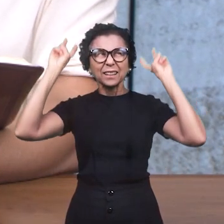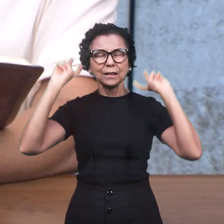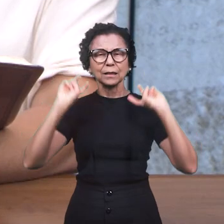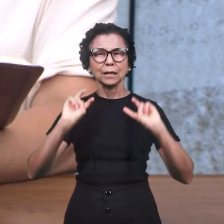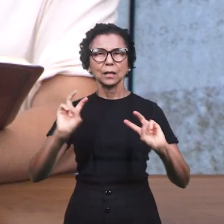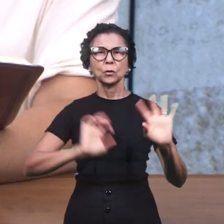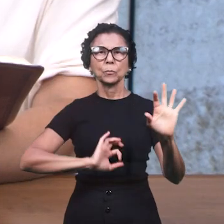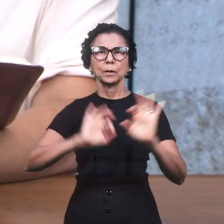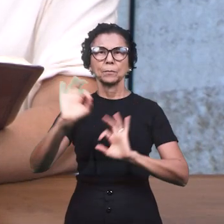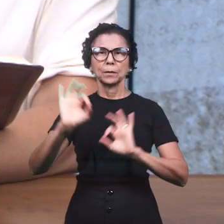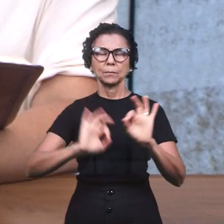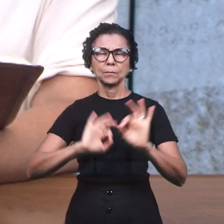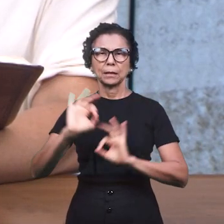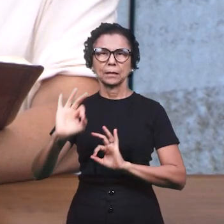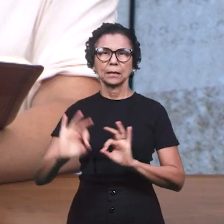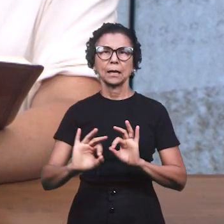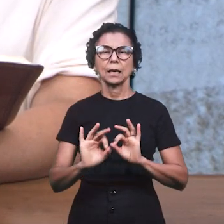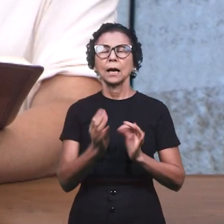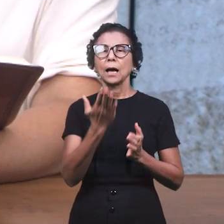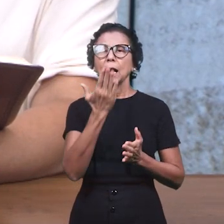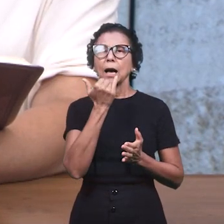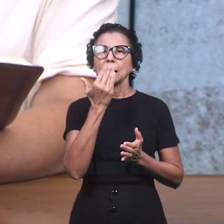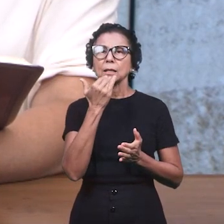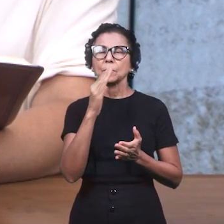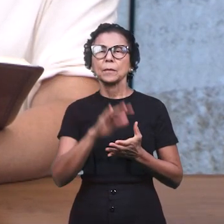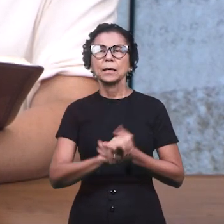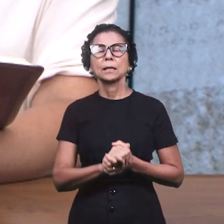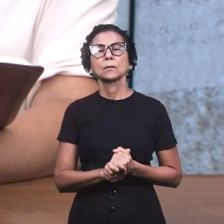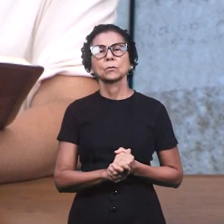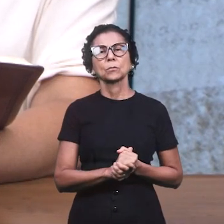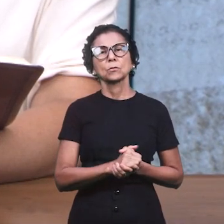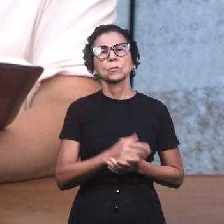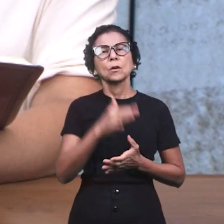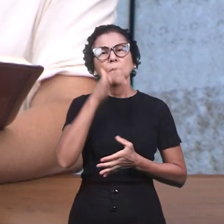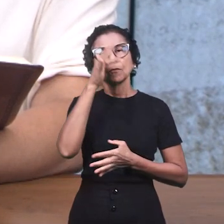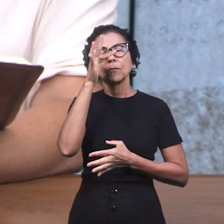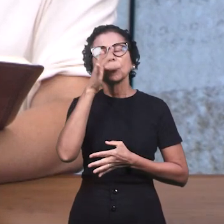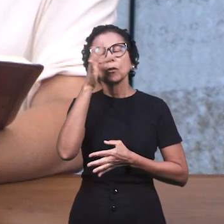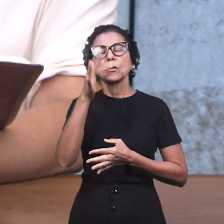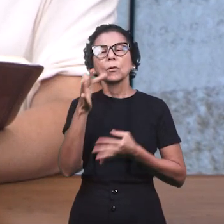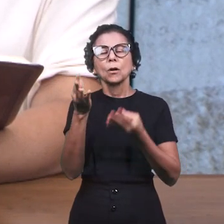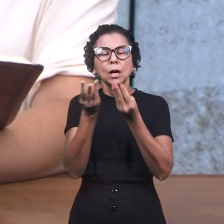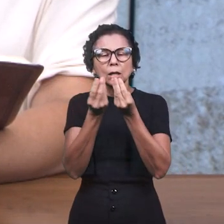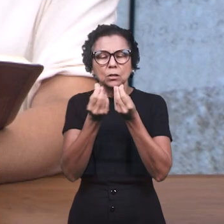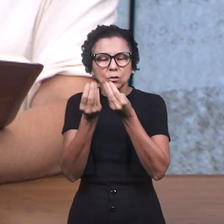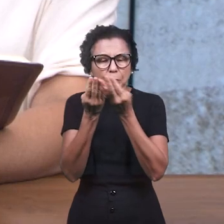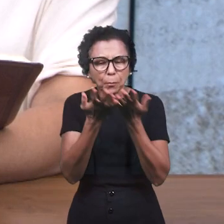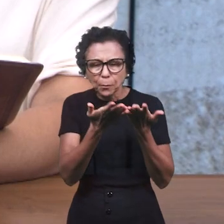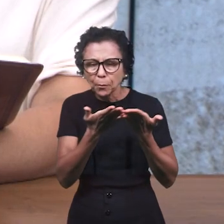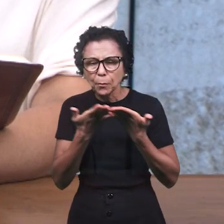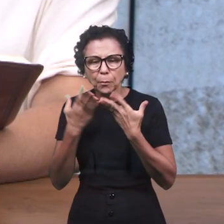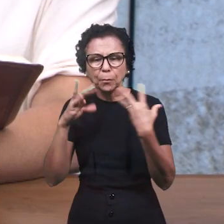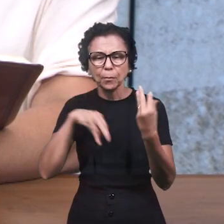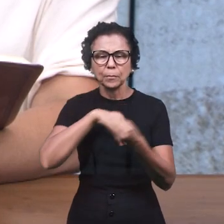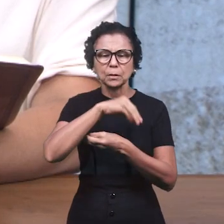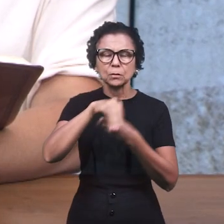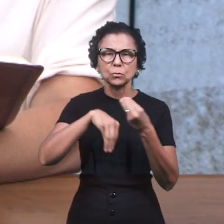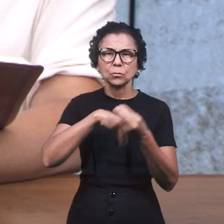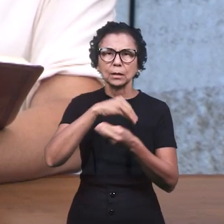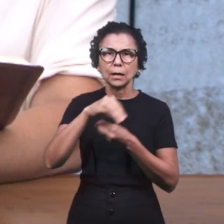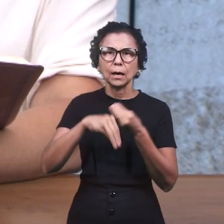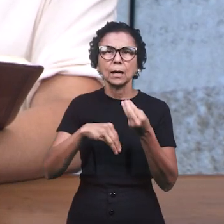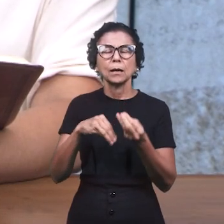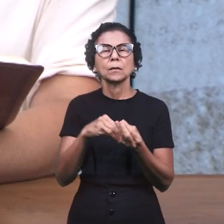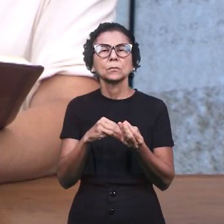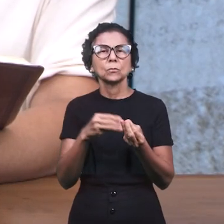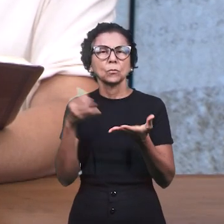uma oferta de manjares de 2/10 de flor de farinha misturada com a 1/3 parte do